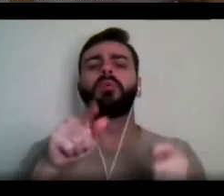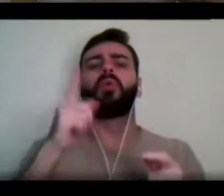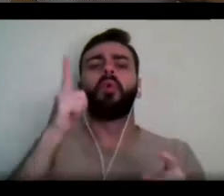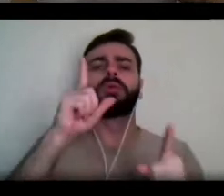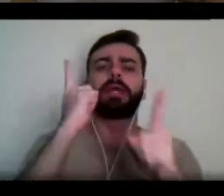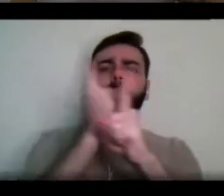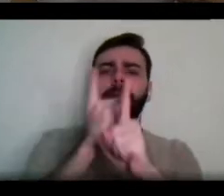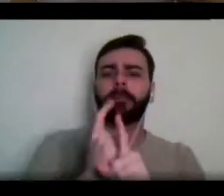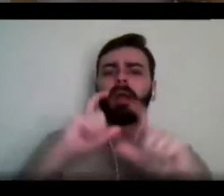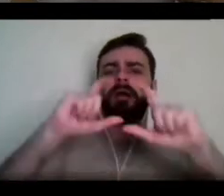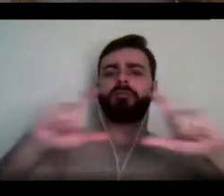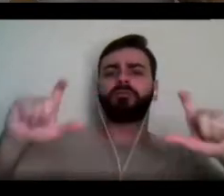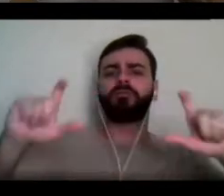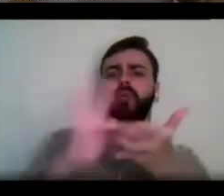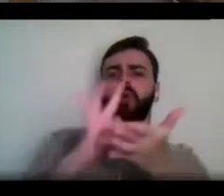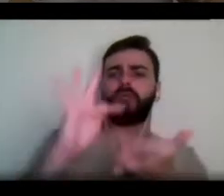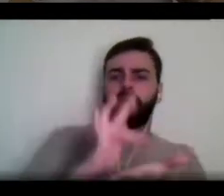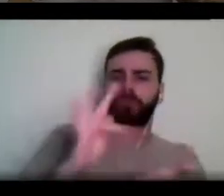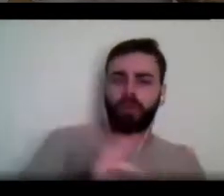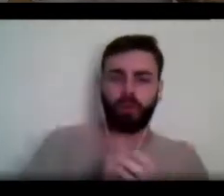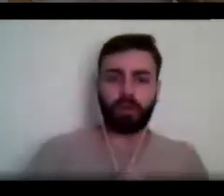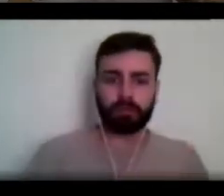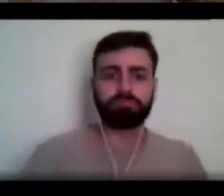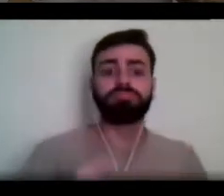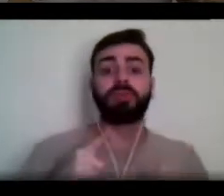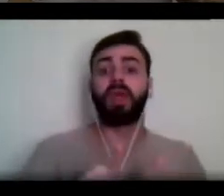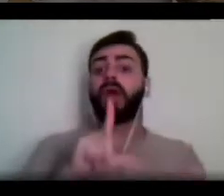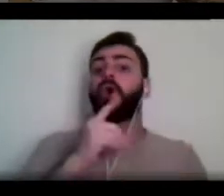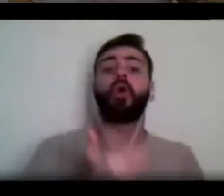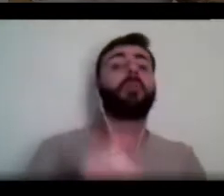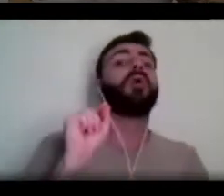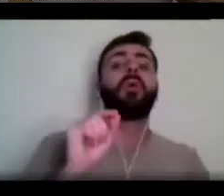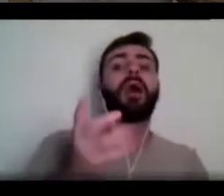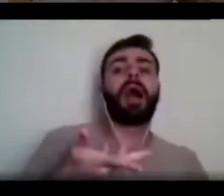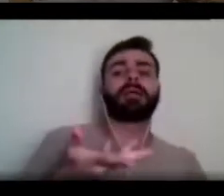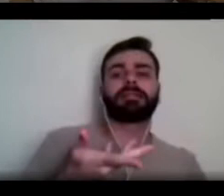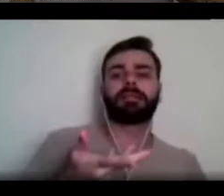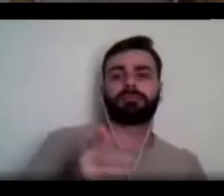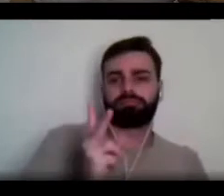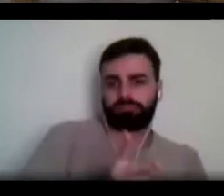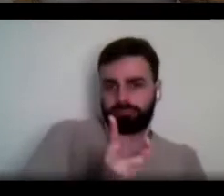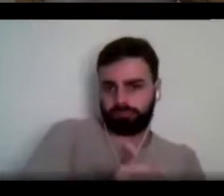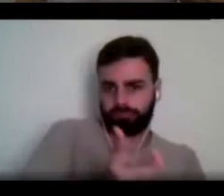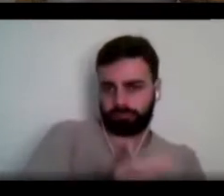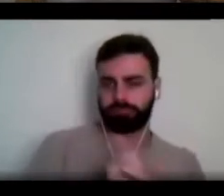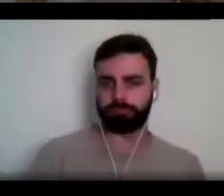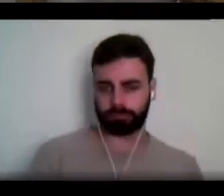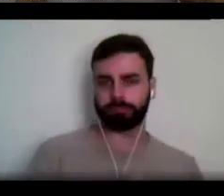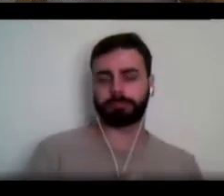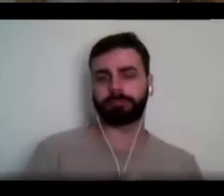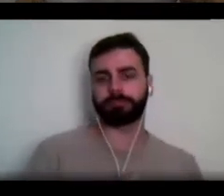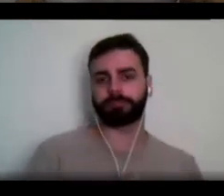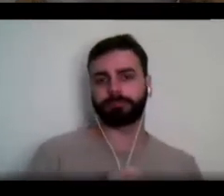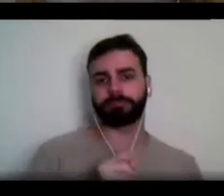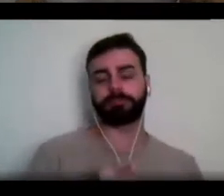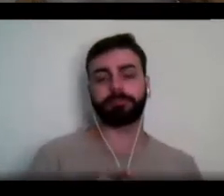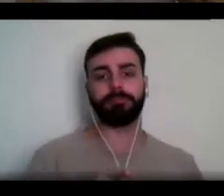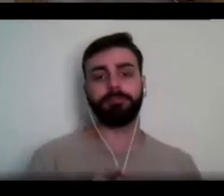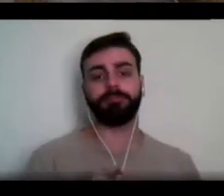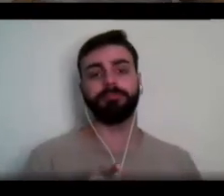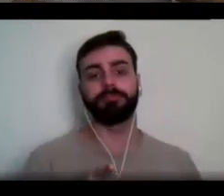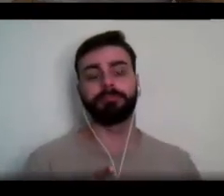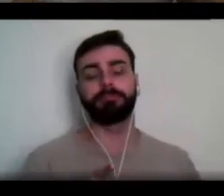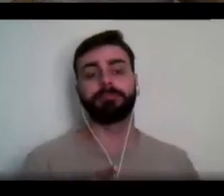de cinemática, né? Você parte de uma aceleração constante, né? Você parte de uma